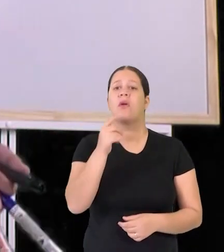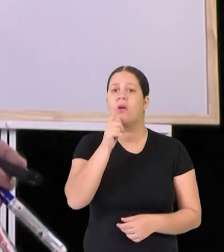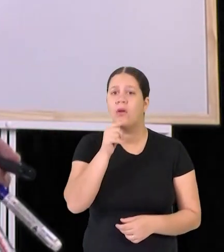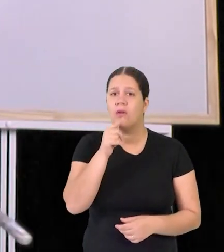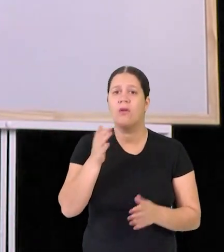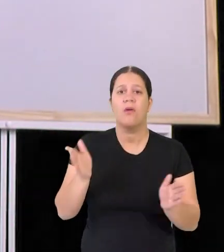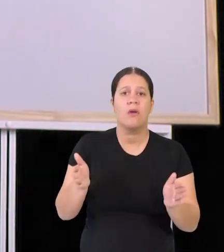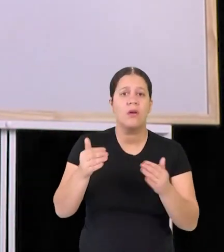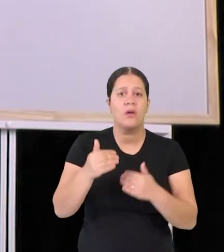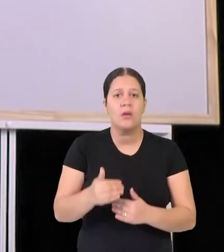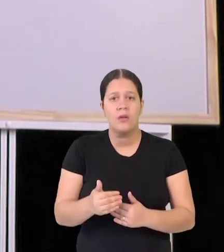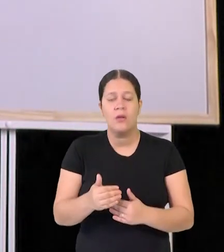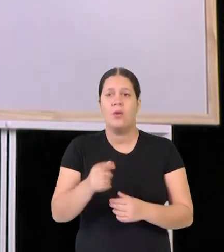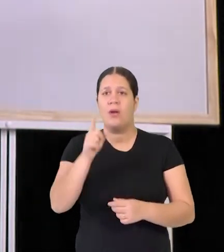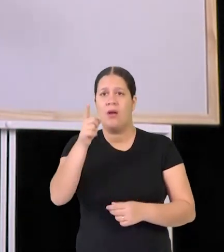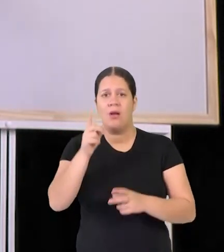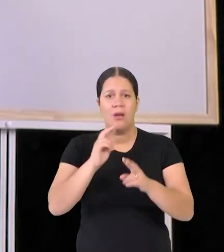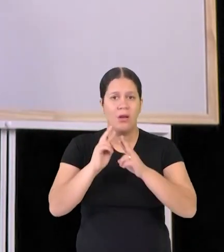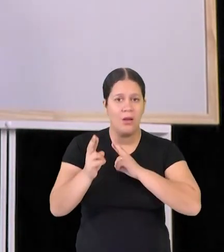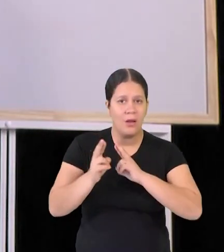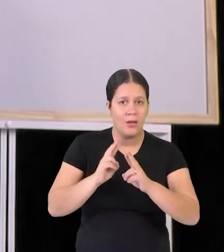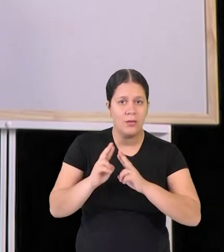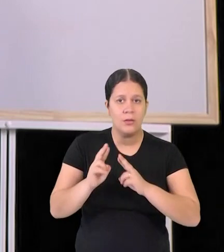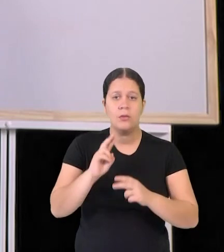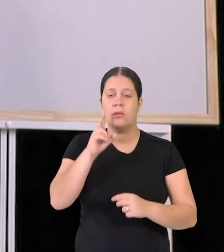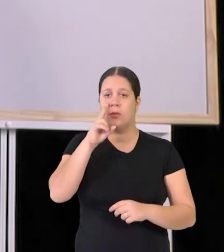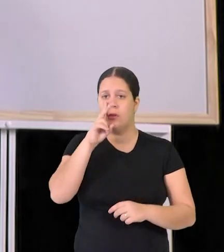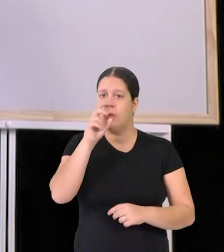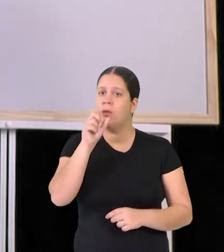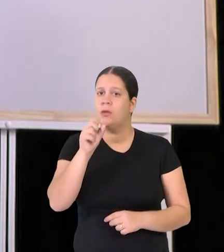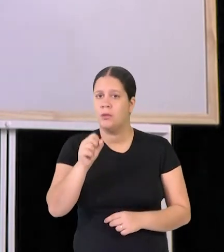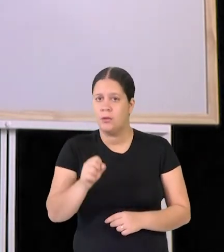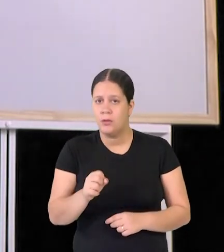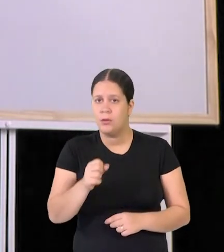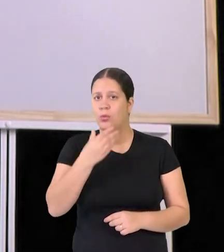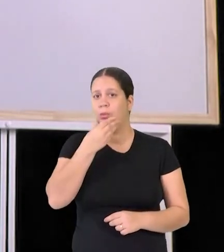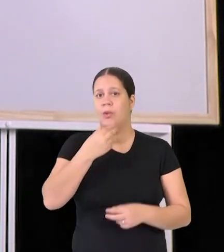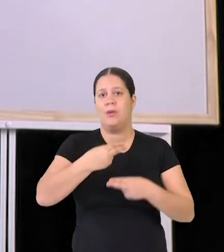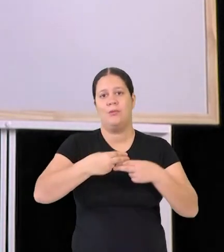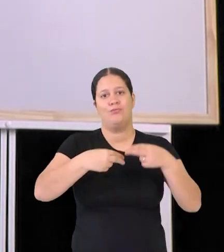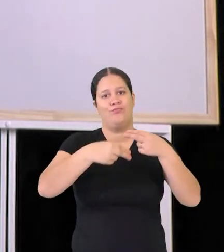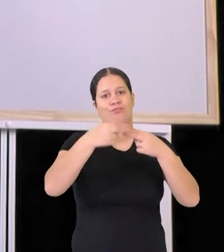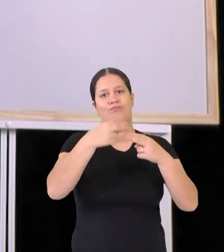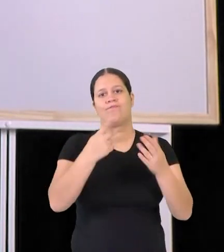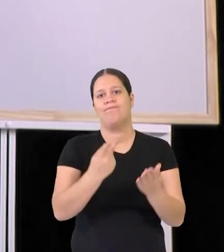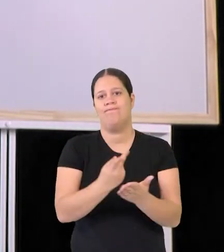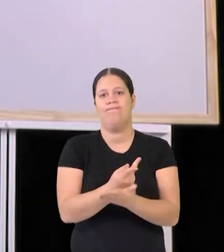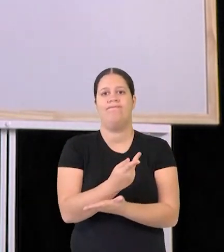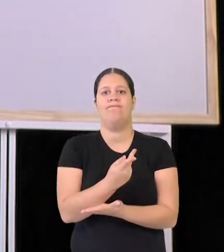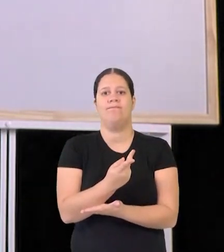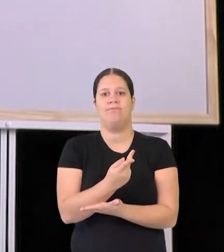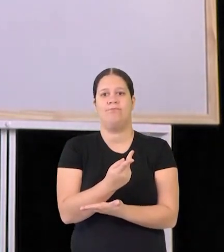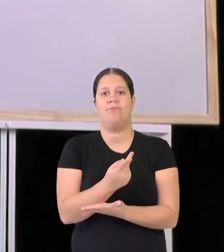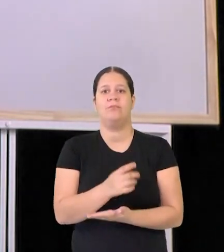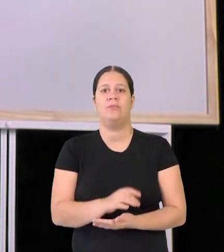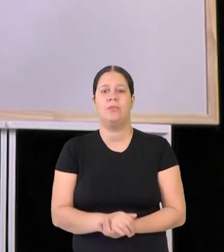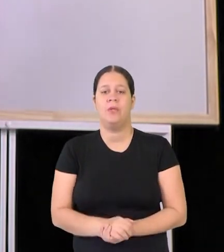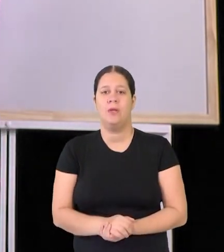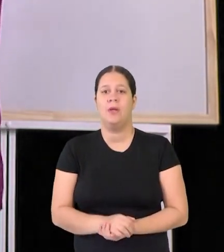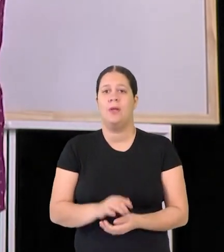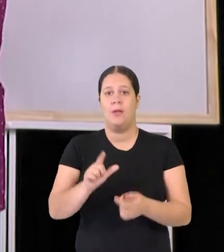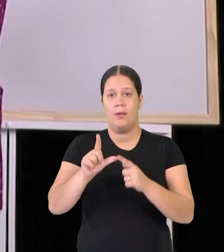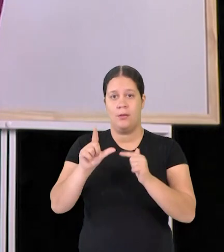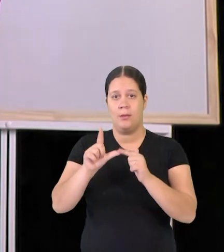contendo duas caixas. Então, em relação à pressão, o pedreiro está errado. Beleza? Ele está errado.